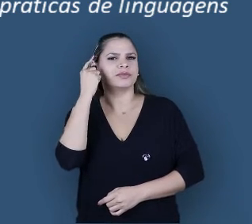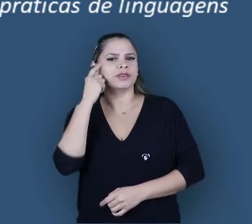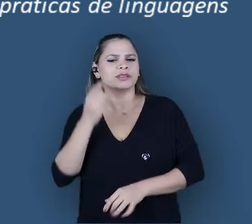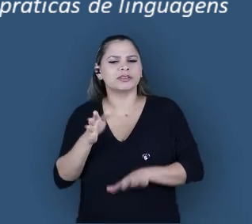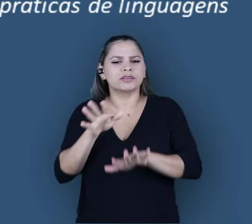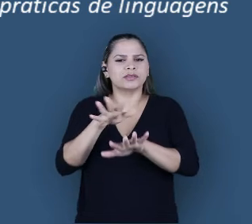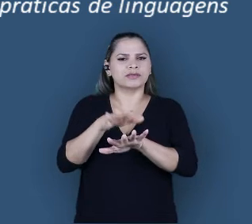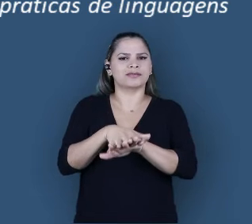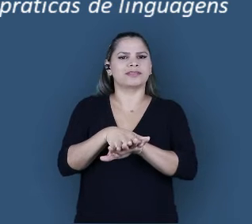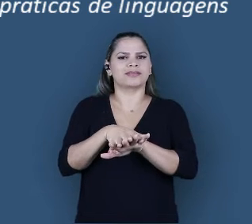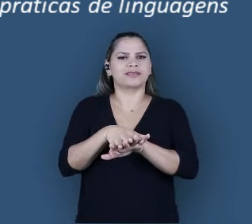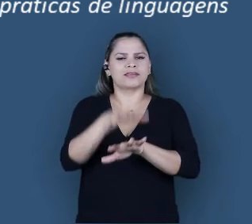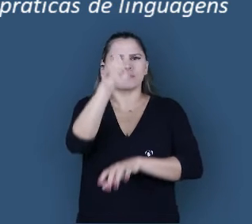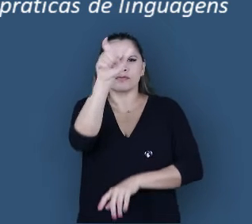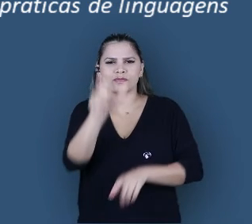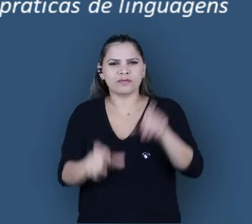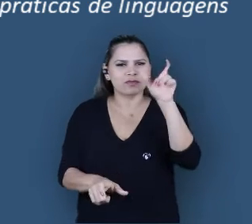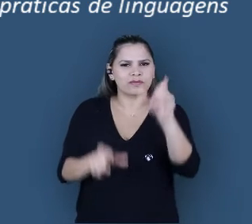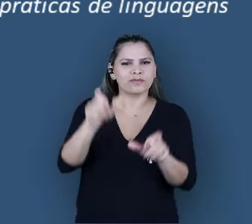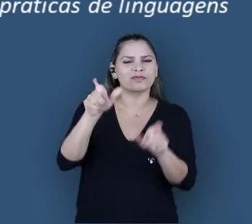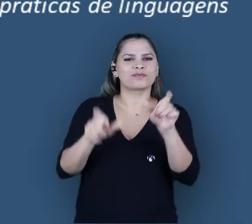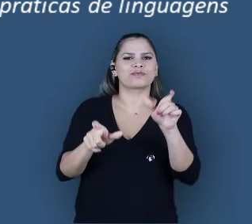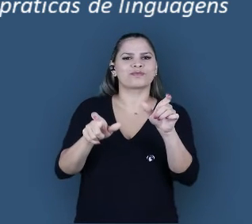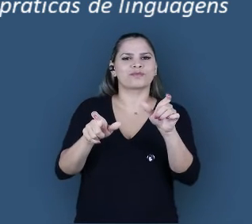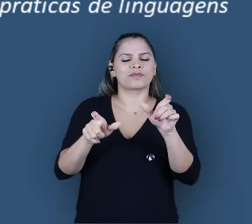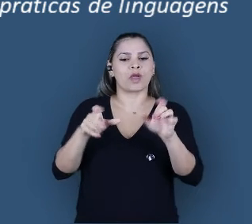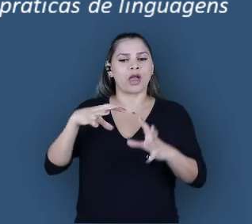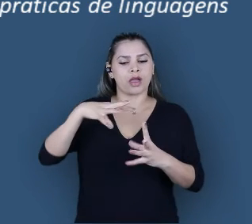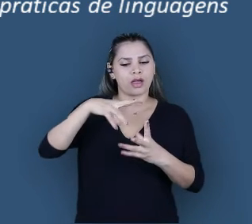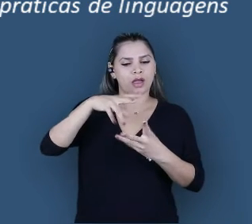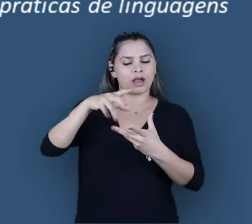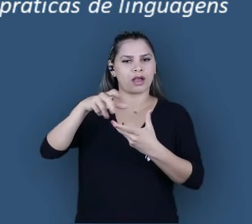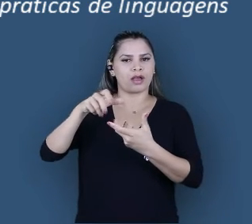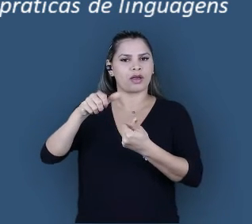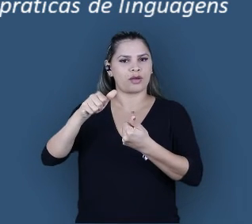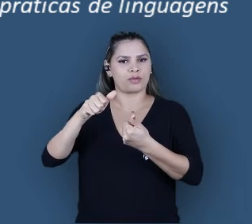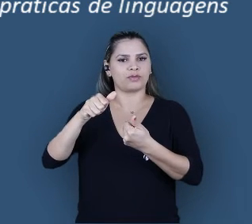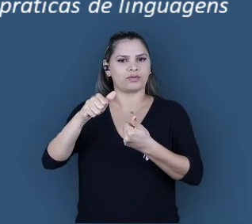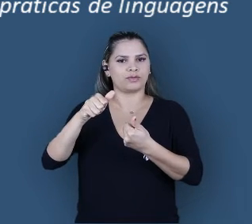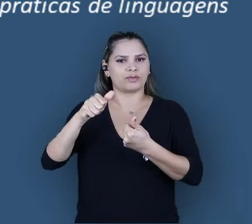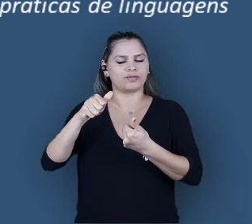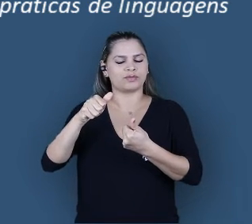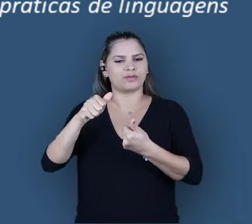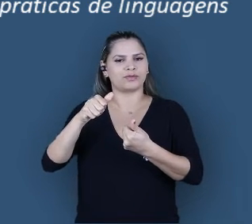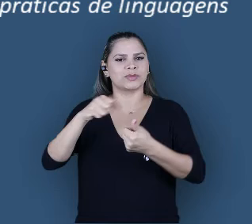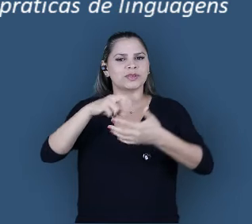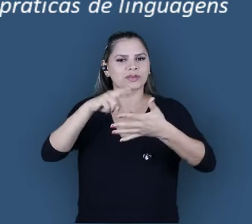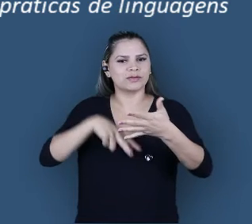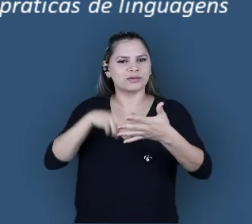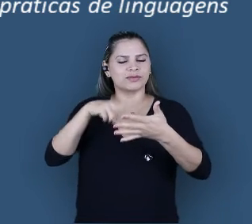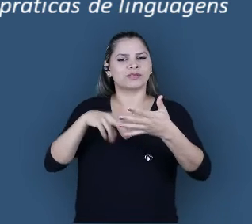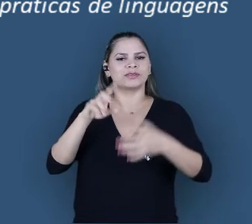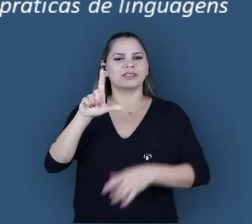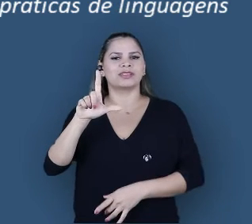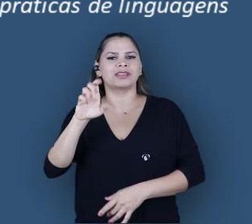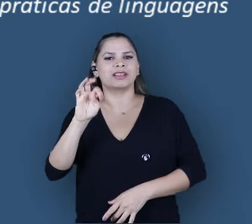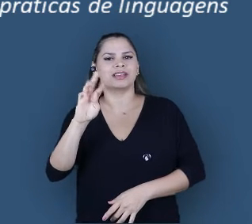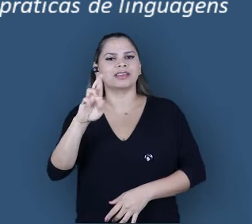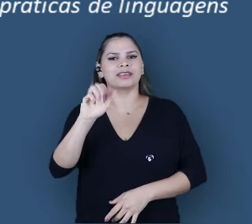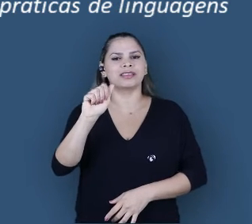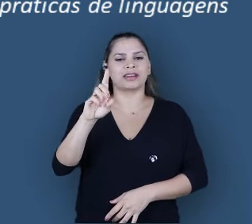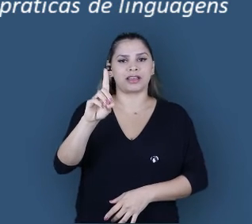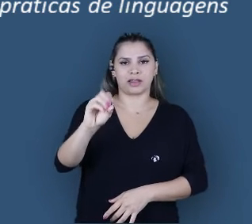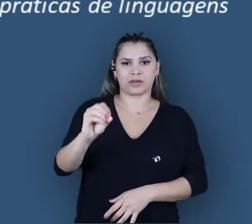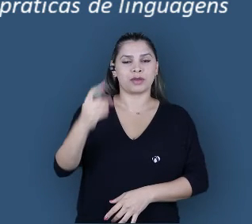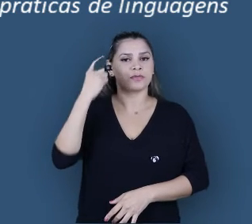língua portuguesa, que é a função social da língua. Essa língua que pensa na integração do ser, do